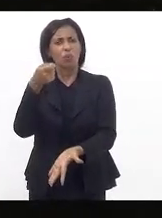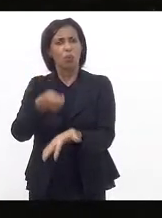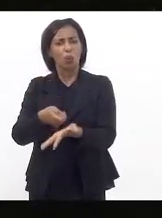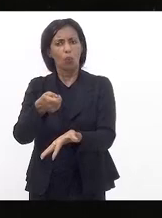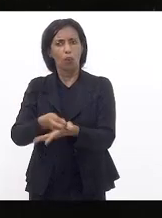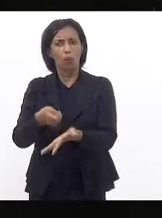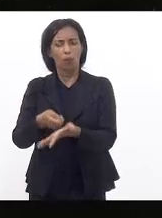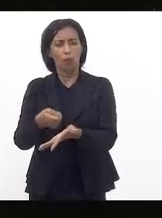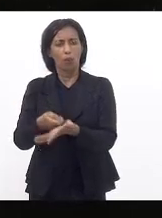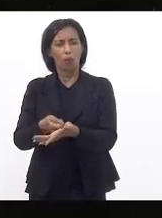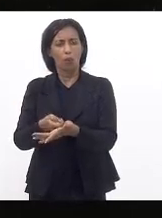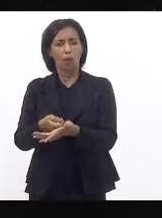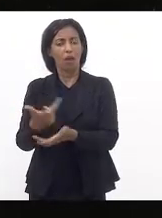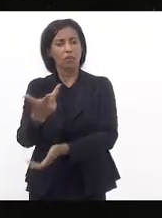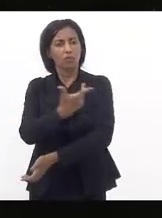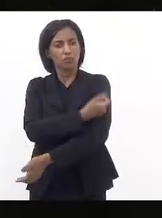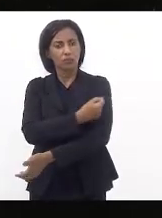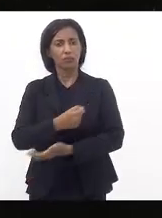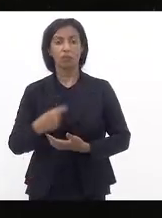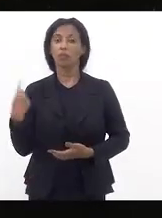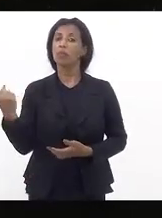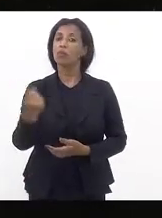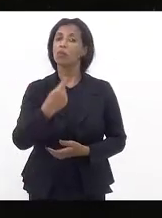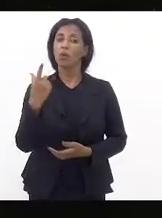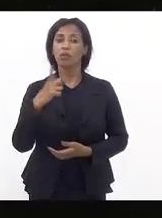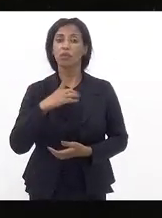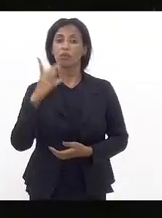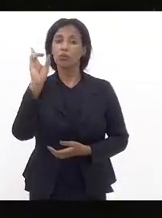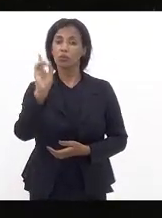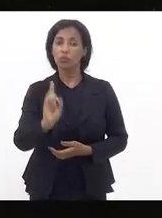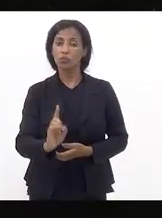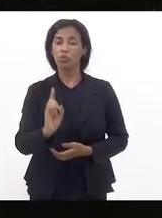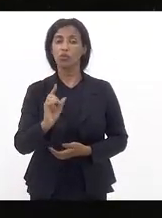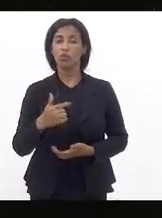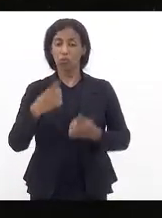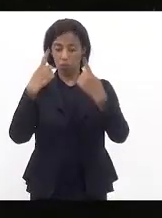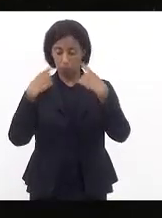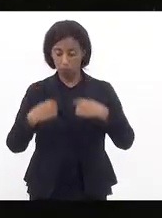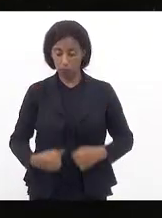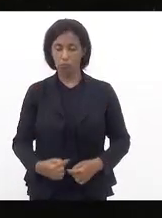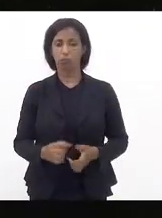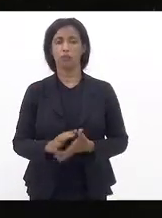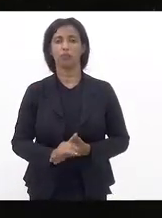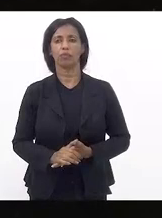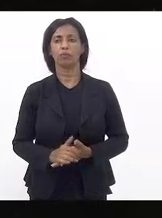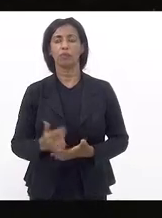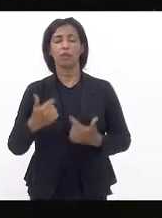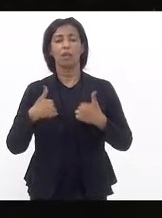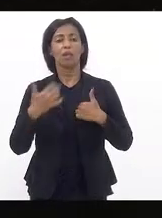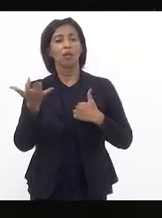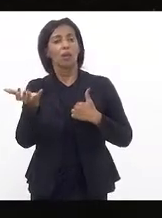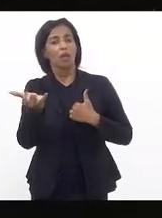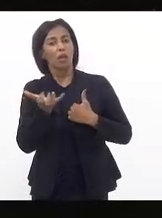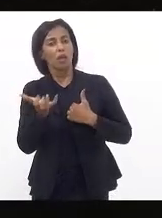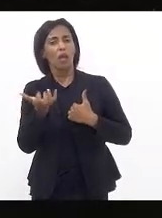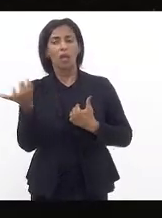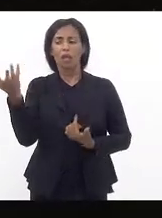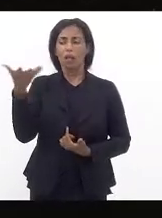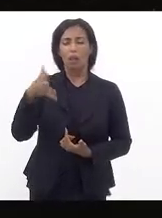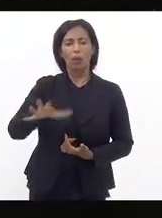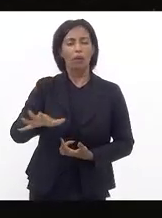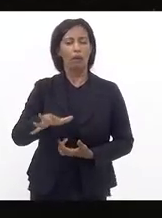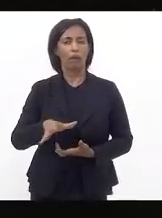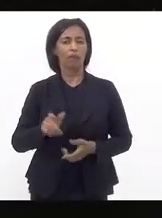nos obrigar a nos fascinar nós temos o direito sobre o nosso corpo daquilo que a gente quer e